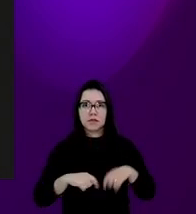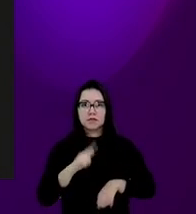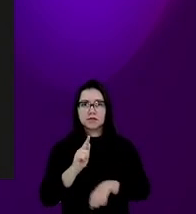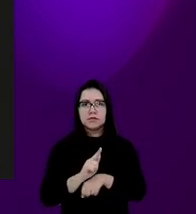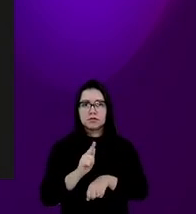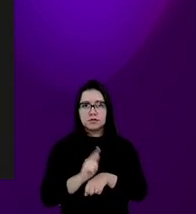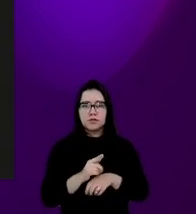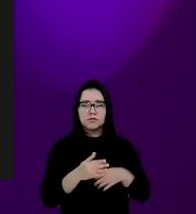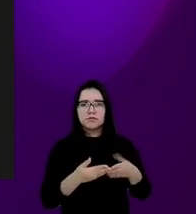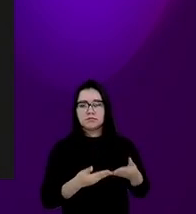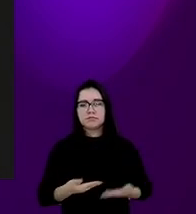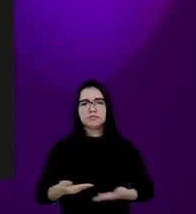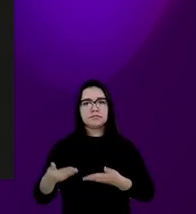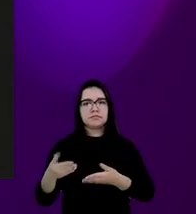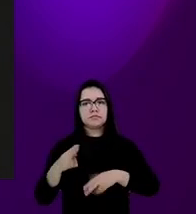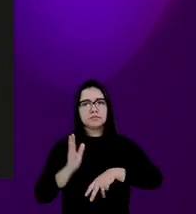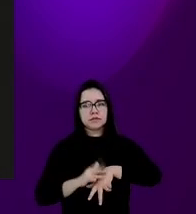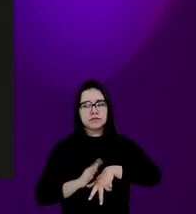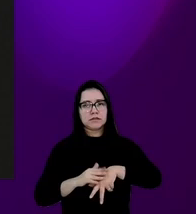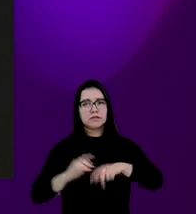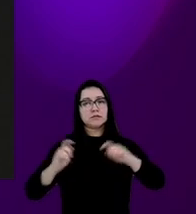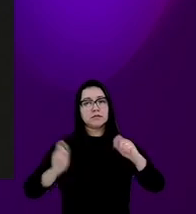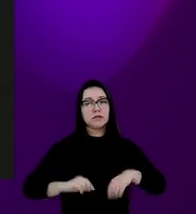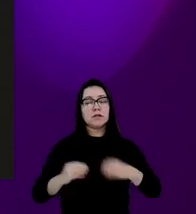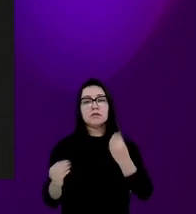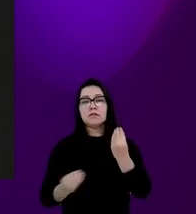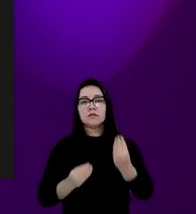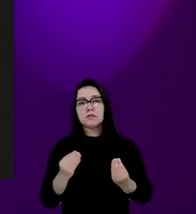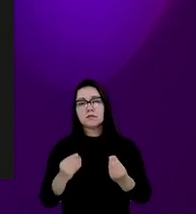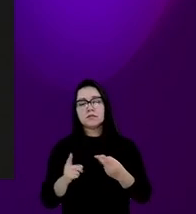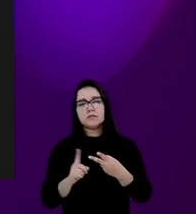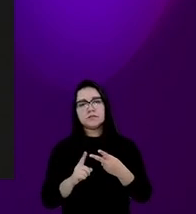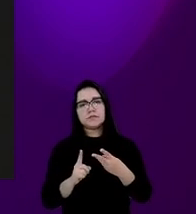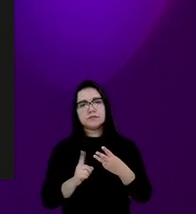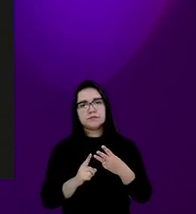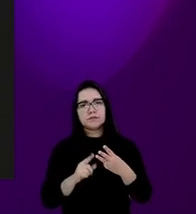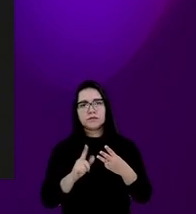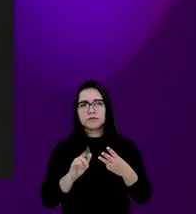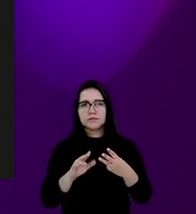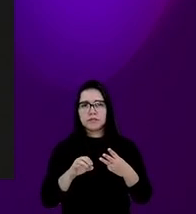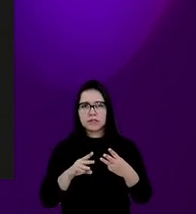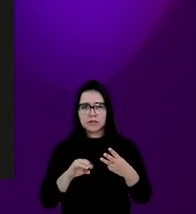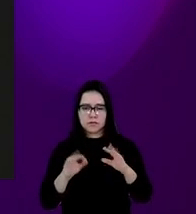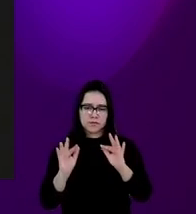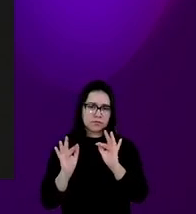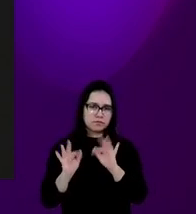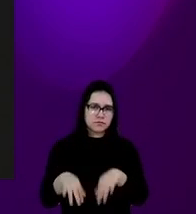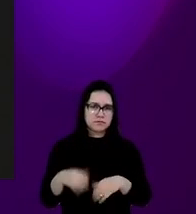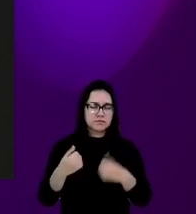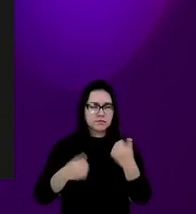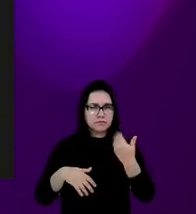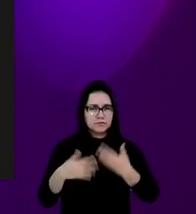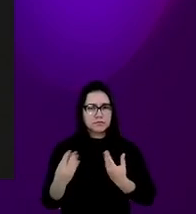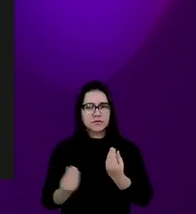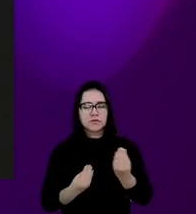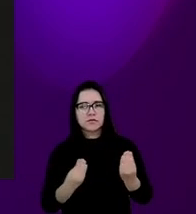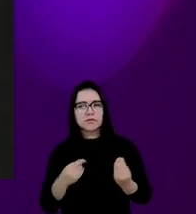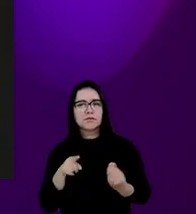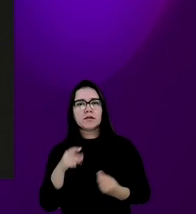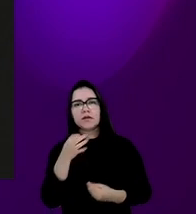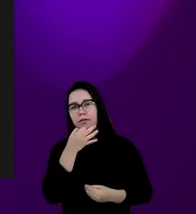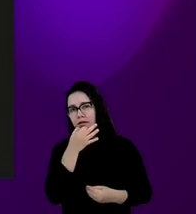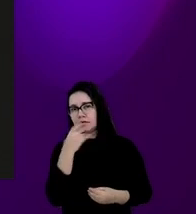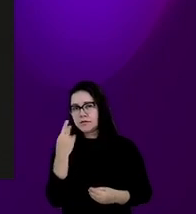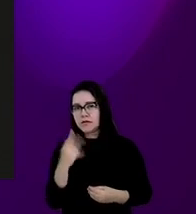encaminhamento do paciente, e para o Luciano fazer um acabamento contando um pouco do que ele acha também,